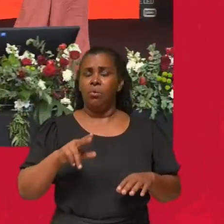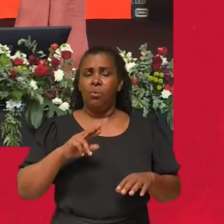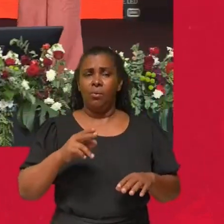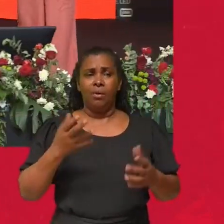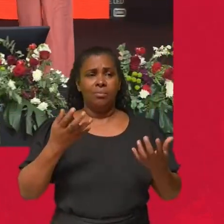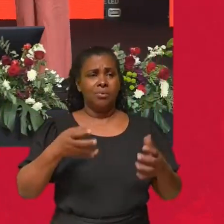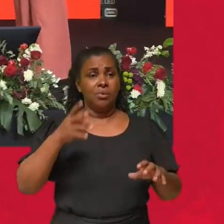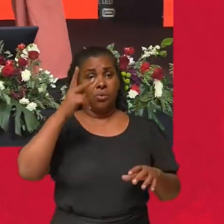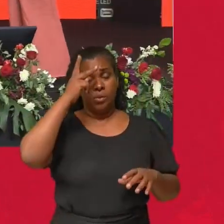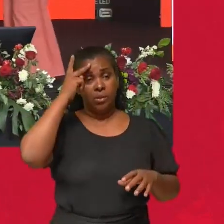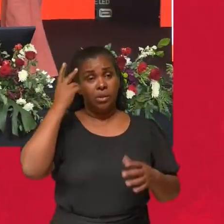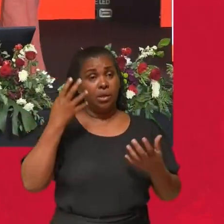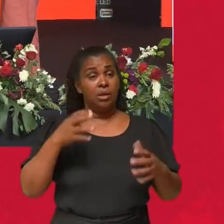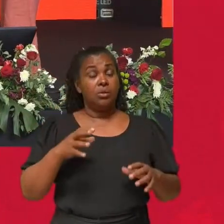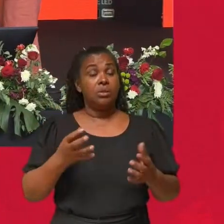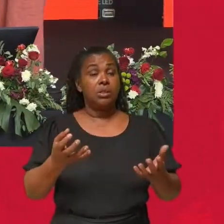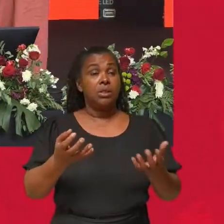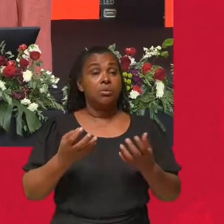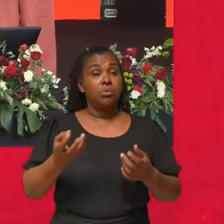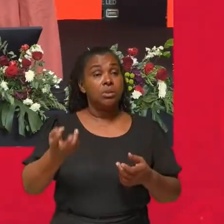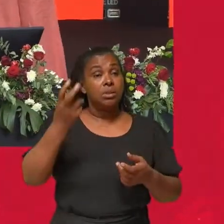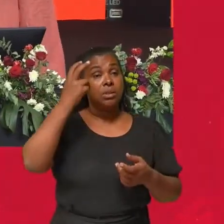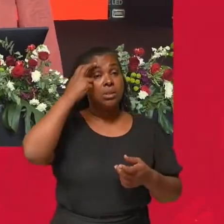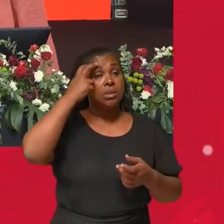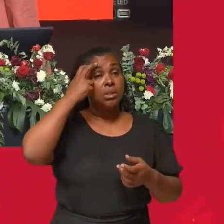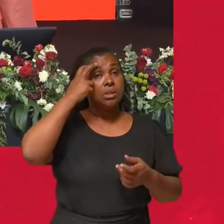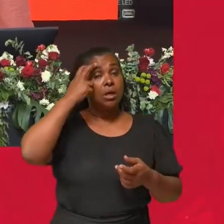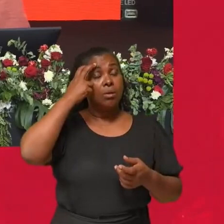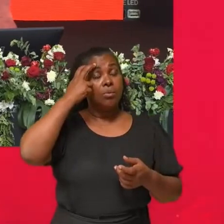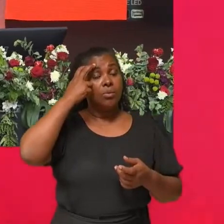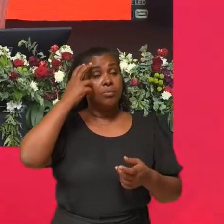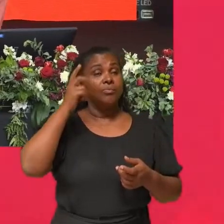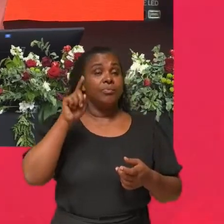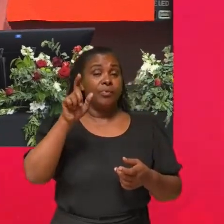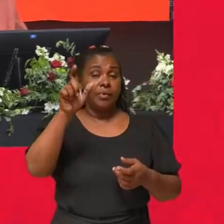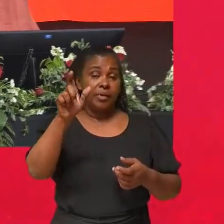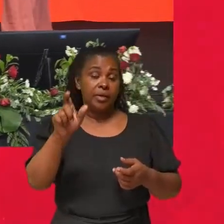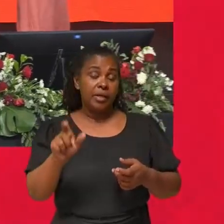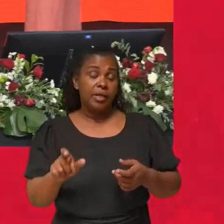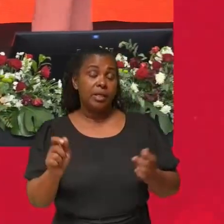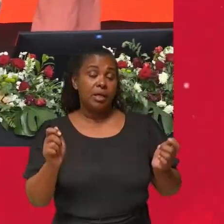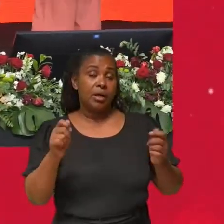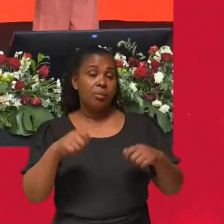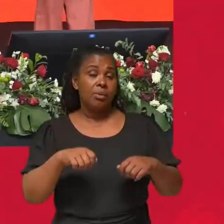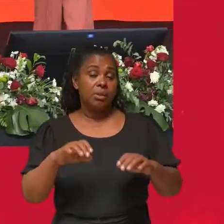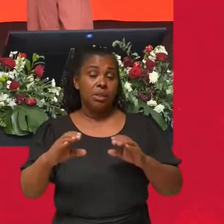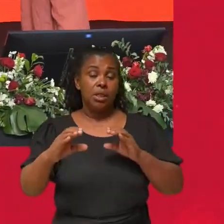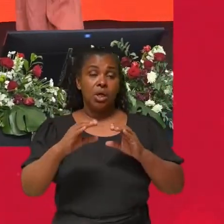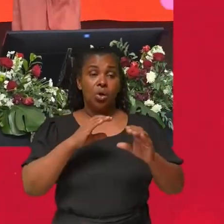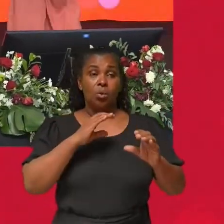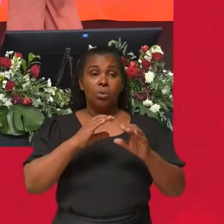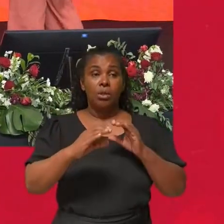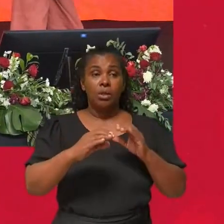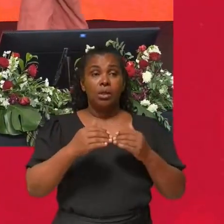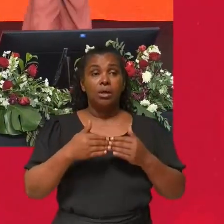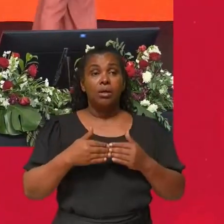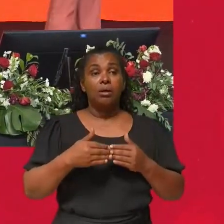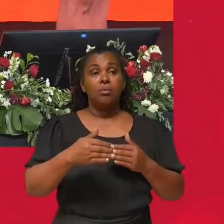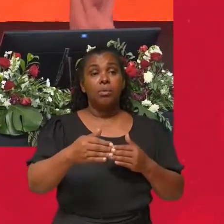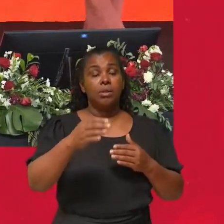sábios. E os sábios são aqueles que têm uma capacidade de se comunicar a partir da escuta.